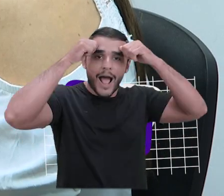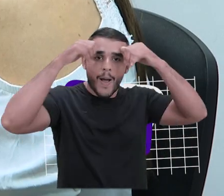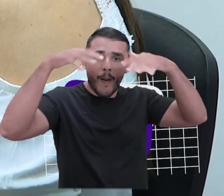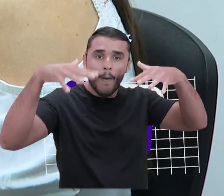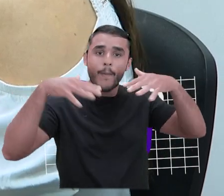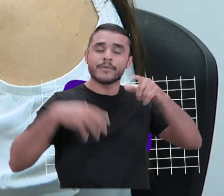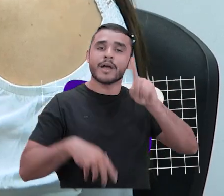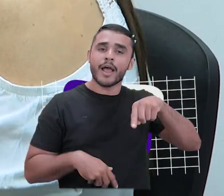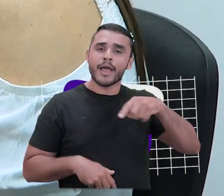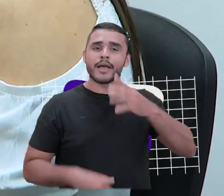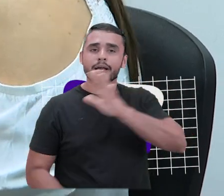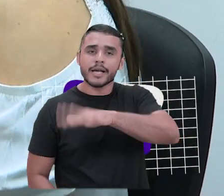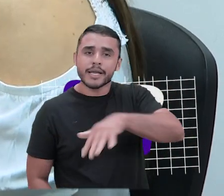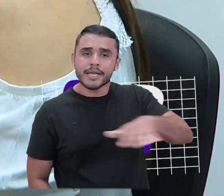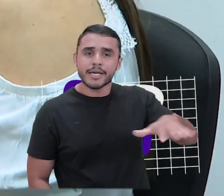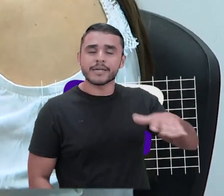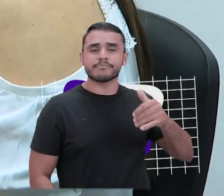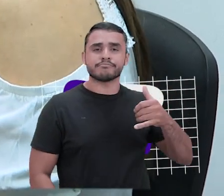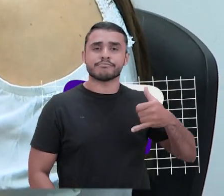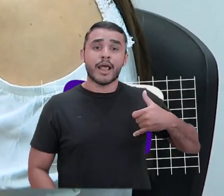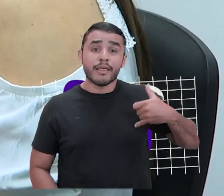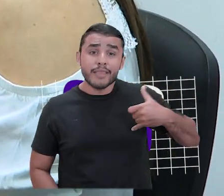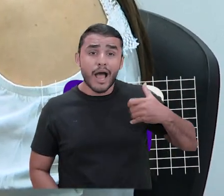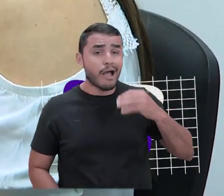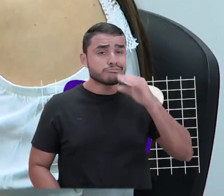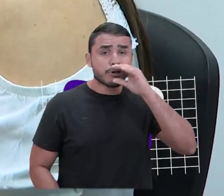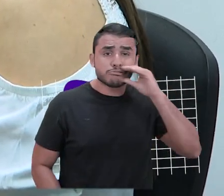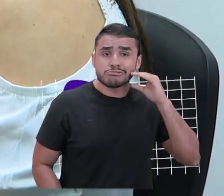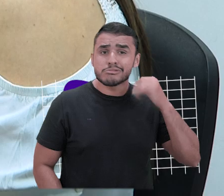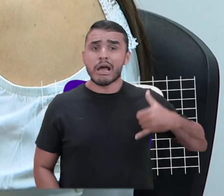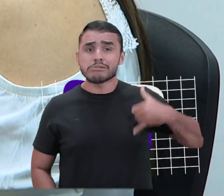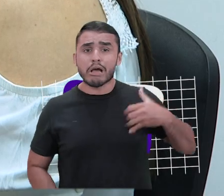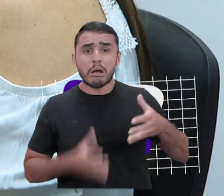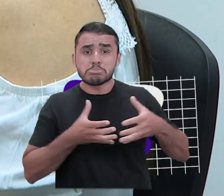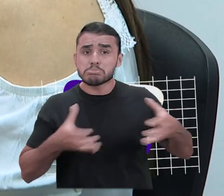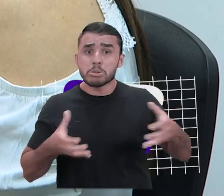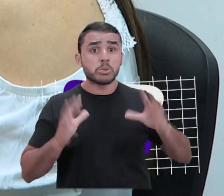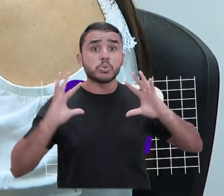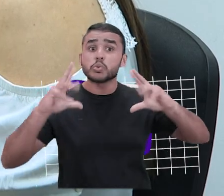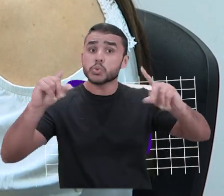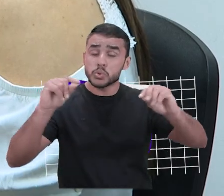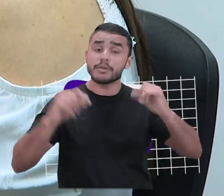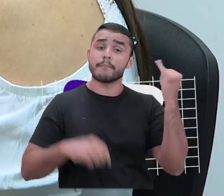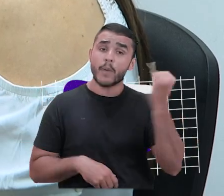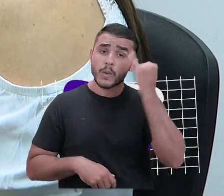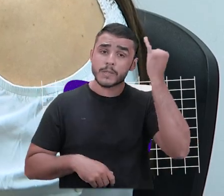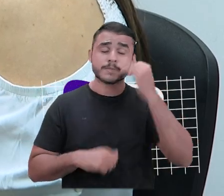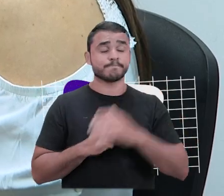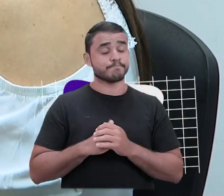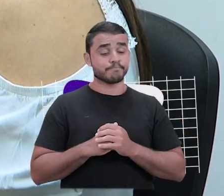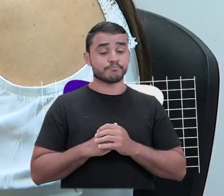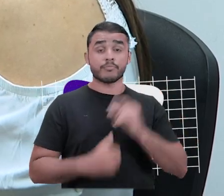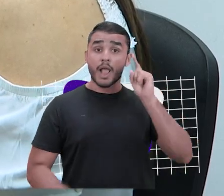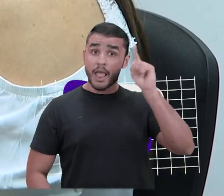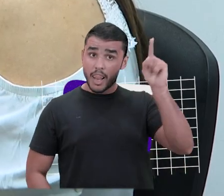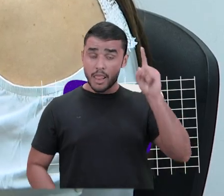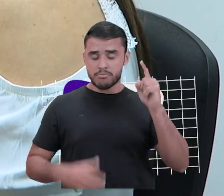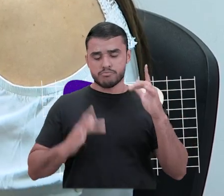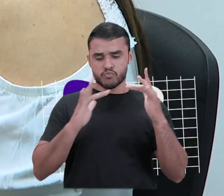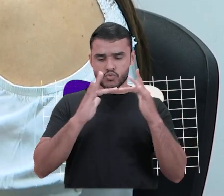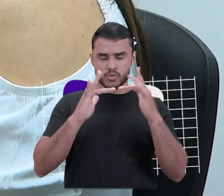importantíssimo, tem toda a questão da fase de vida, como você falou, mas pelo convívio que a gente tem lá, aí a gente vê, por